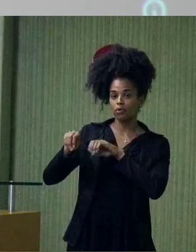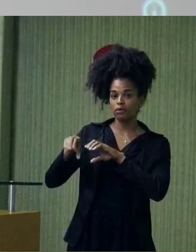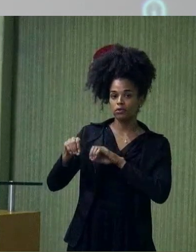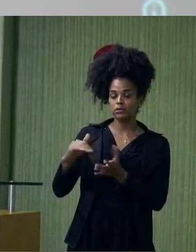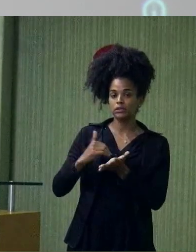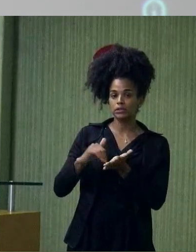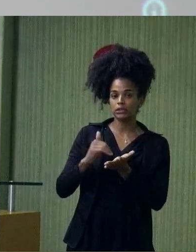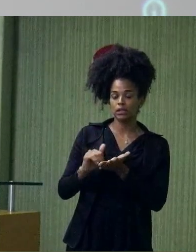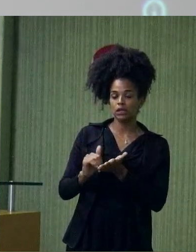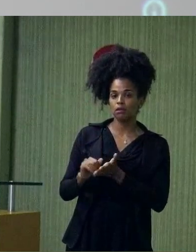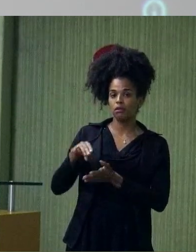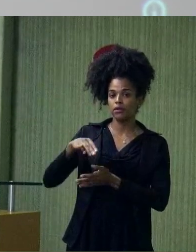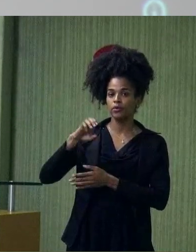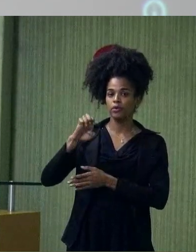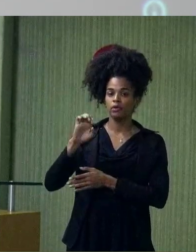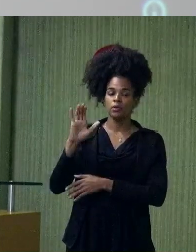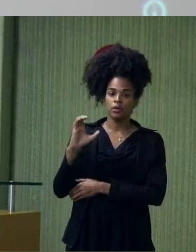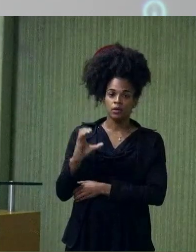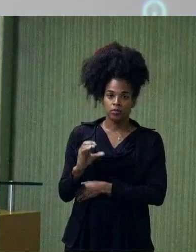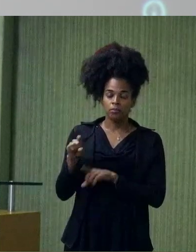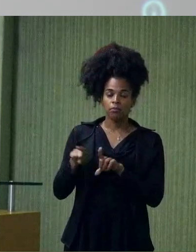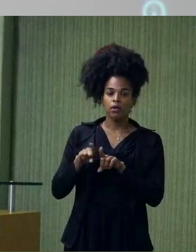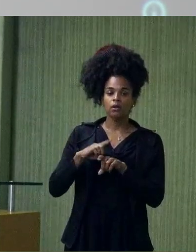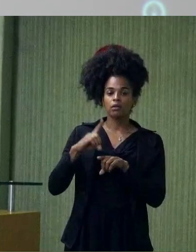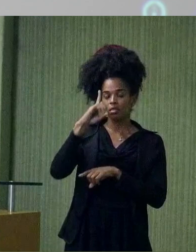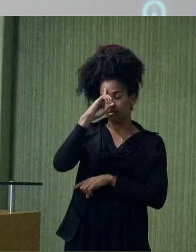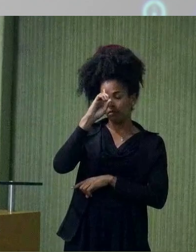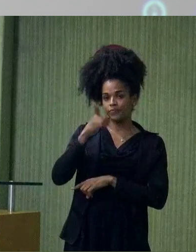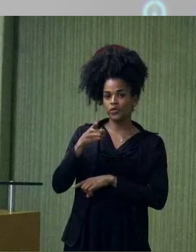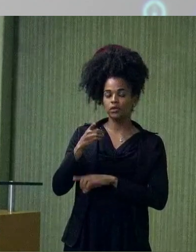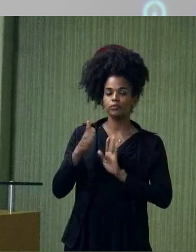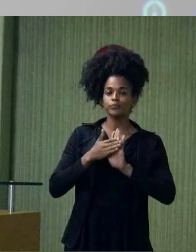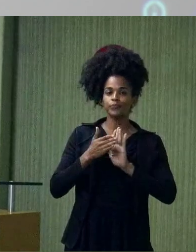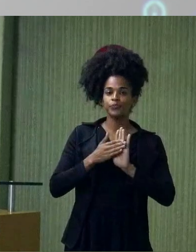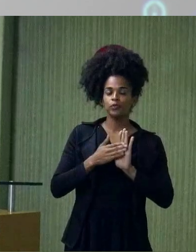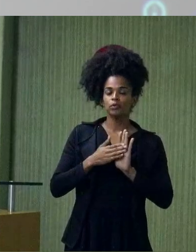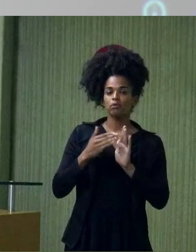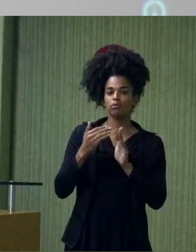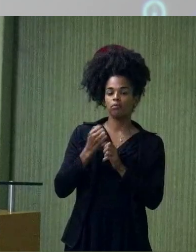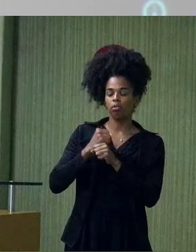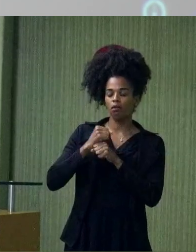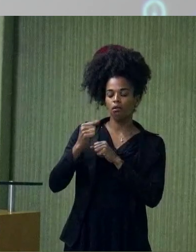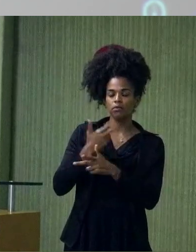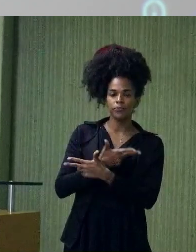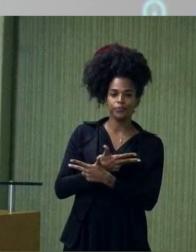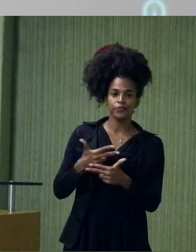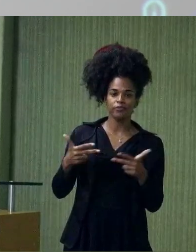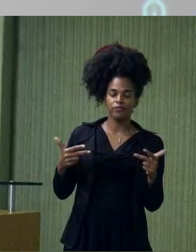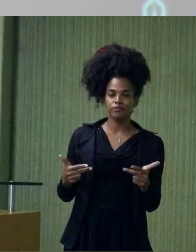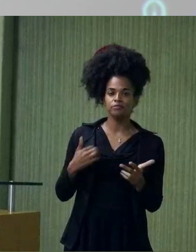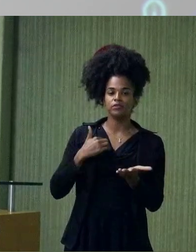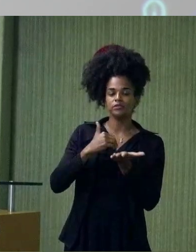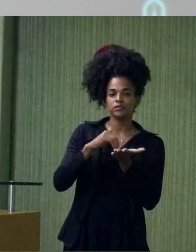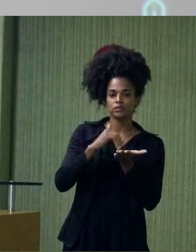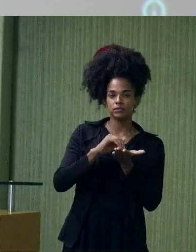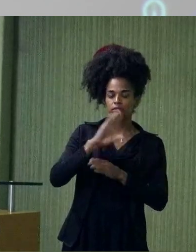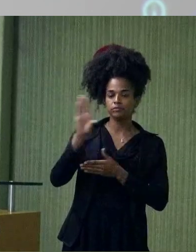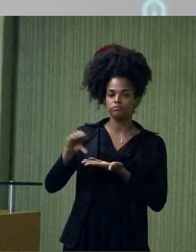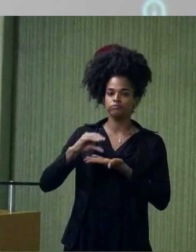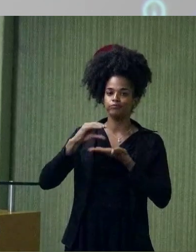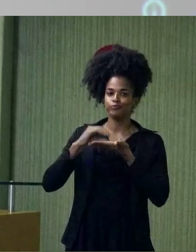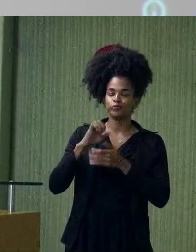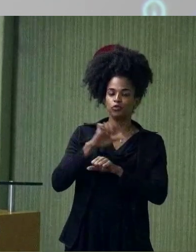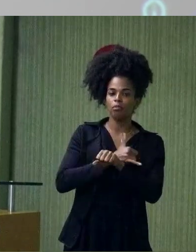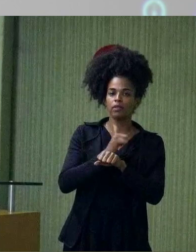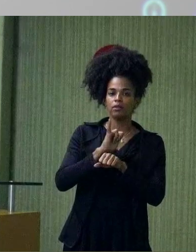Educação Básica do MEC diretor do plano plurianual da secretaria de investimento estratégicos do Ministério Público de